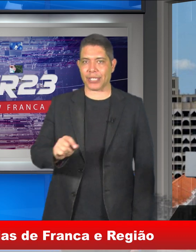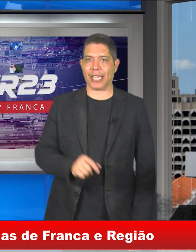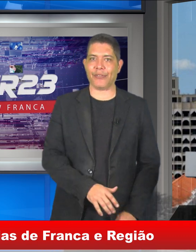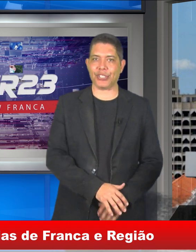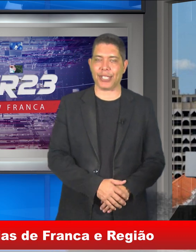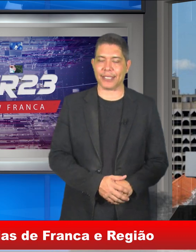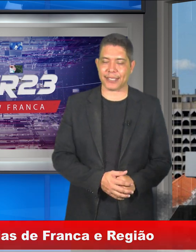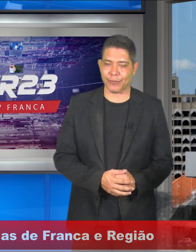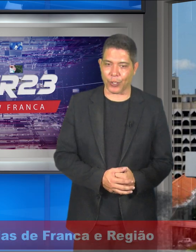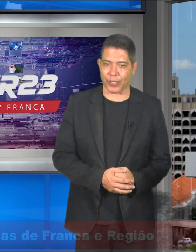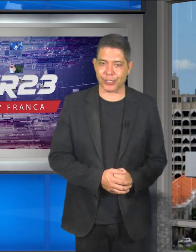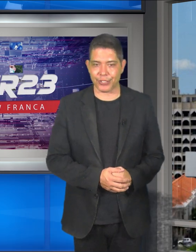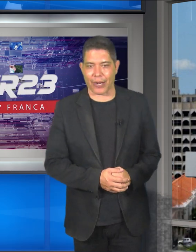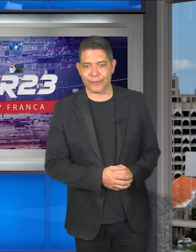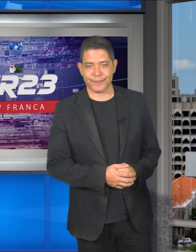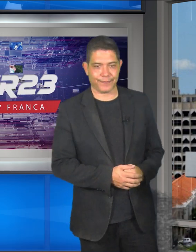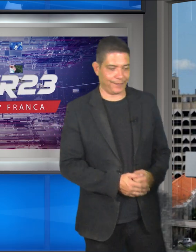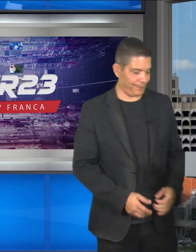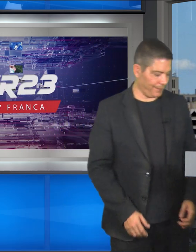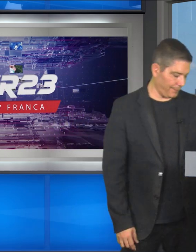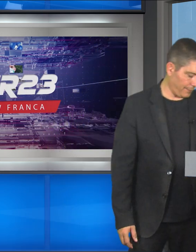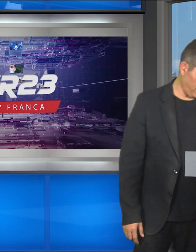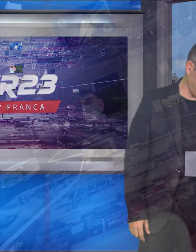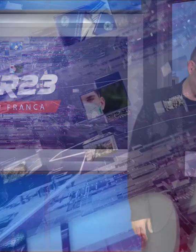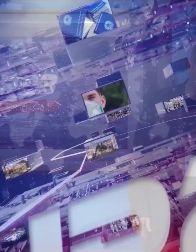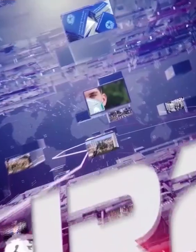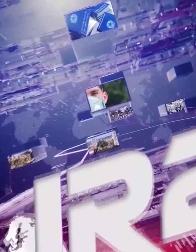no JR23. Boa noite, tchau.